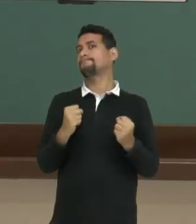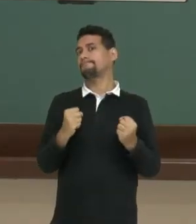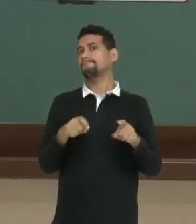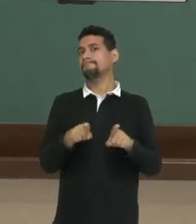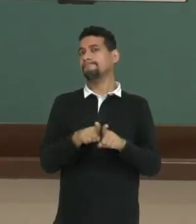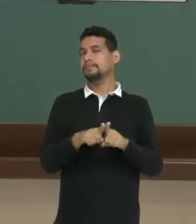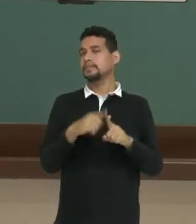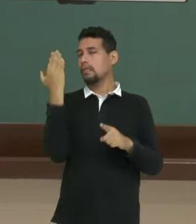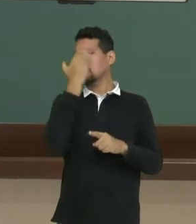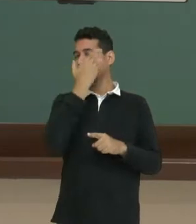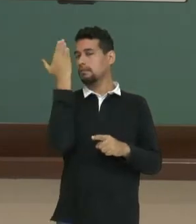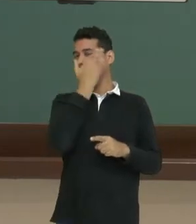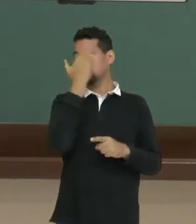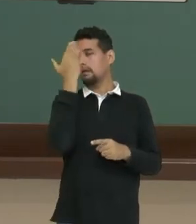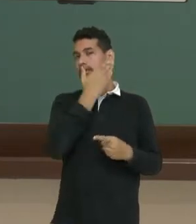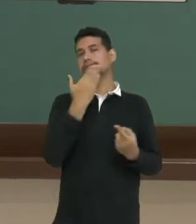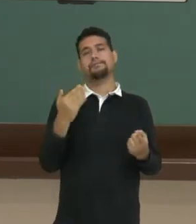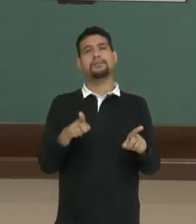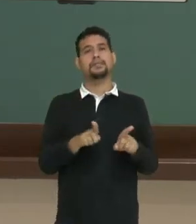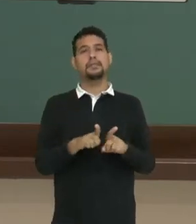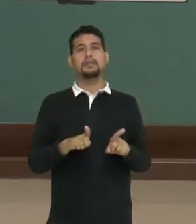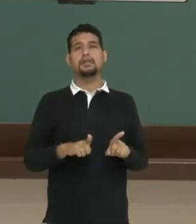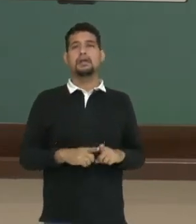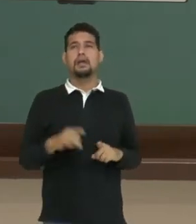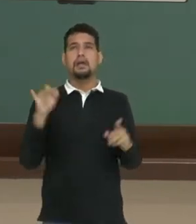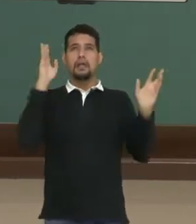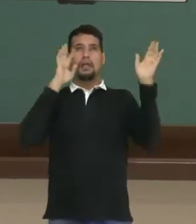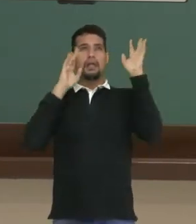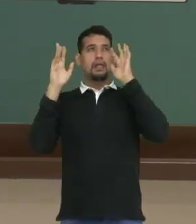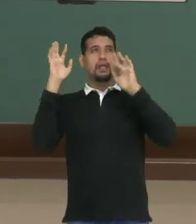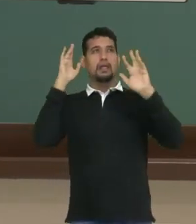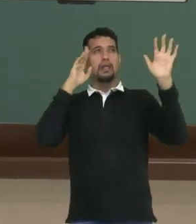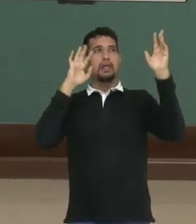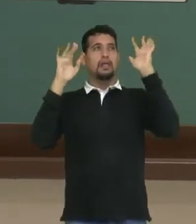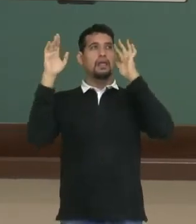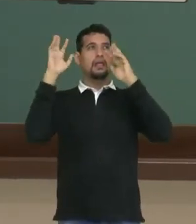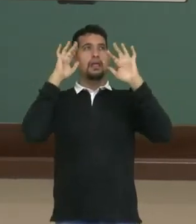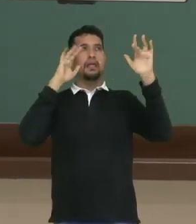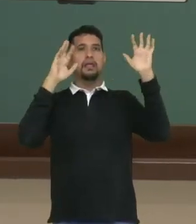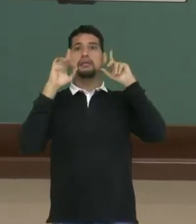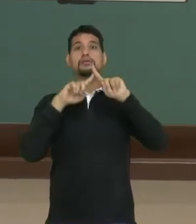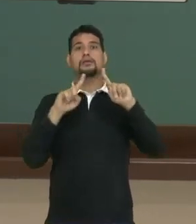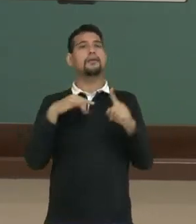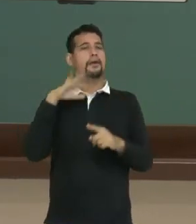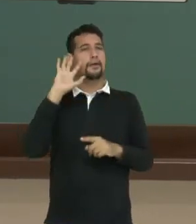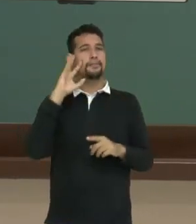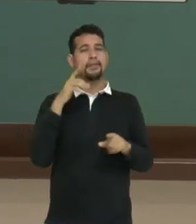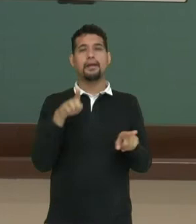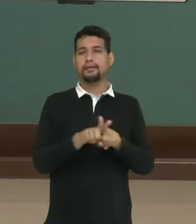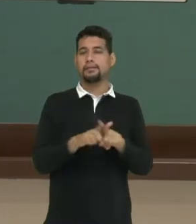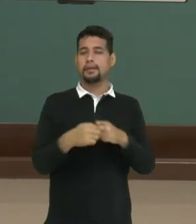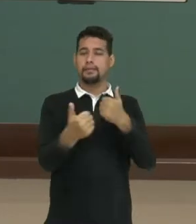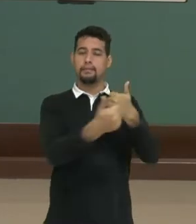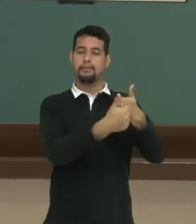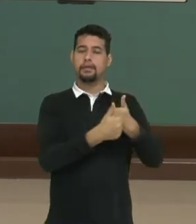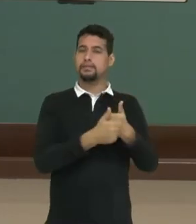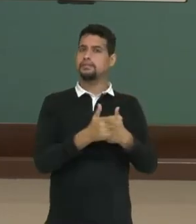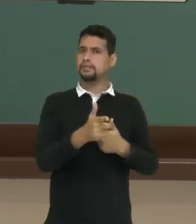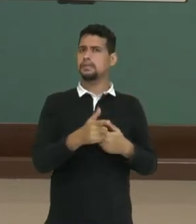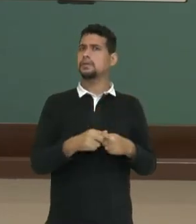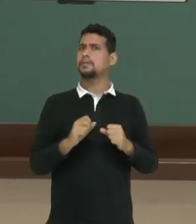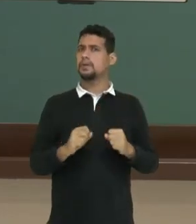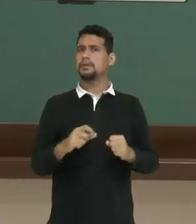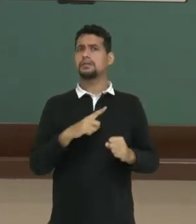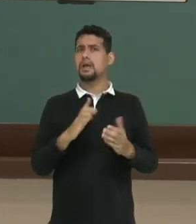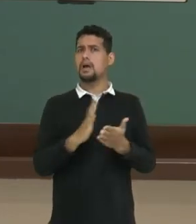ficar desatento no trânsito, seus reflexos ficam mais lentos com relação ao que está acontecendo ao seu redor e você pode vir a